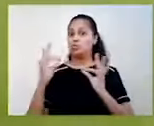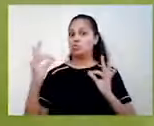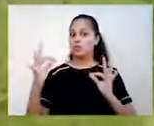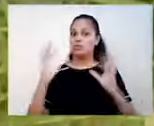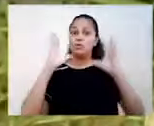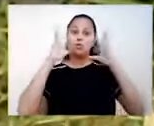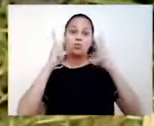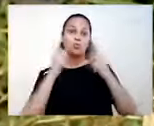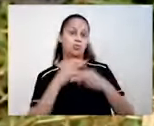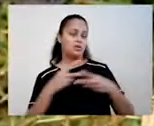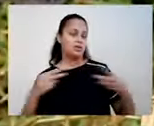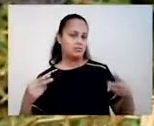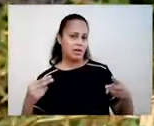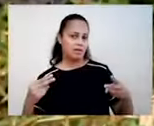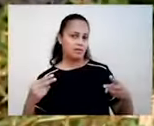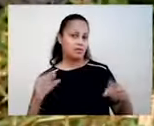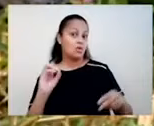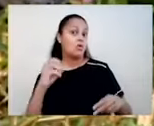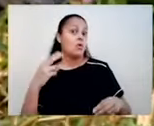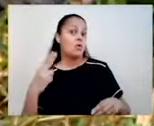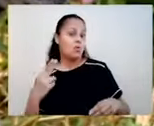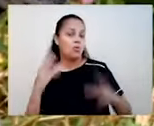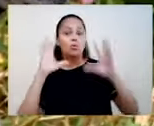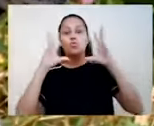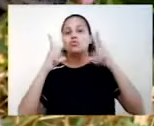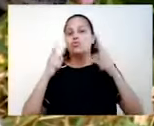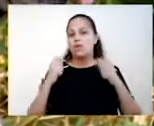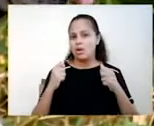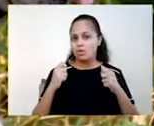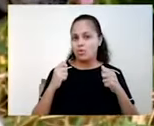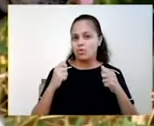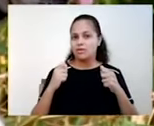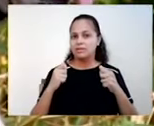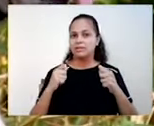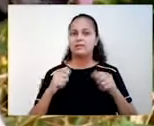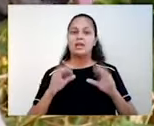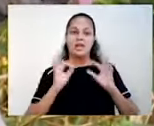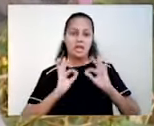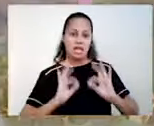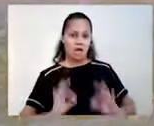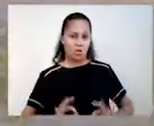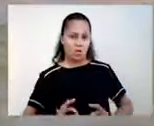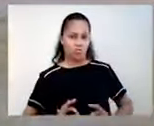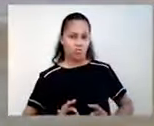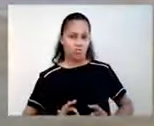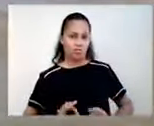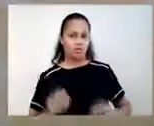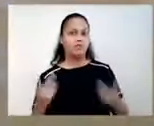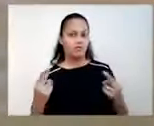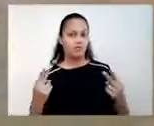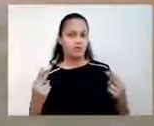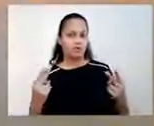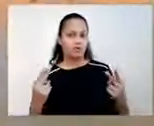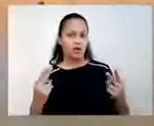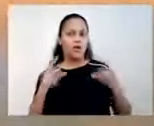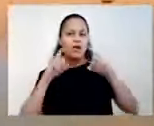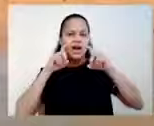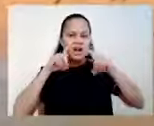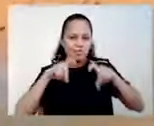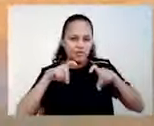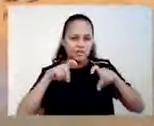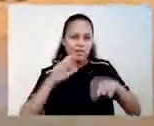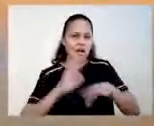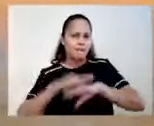tamanho proporcional dos animais. Ou seja, se os leões, tigres e onças fossem do mesmo tamanho, a mordida